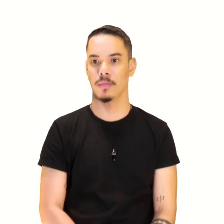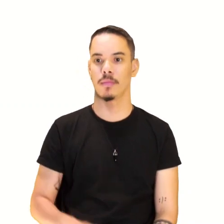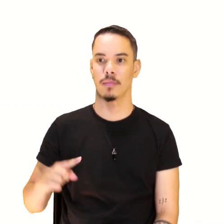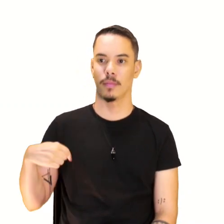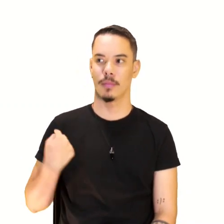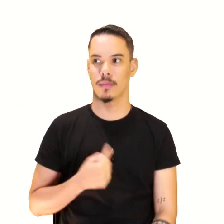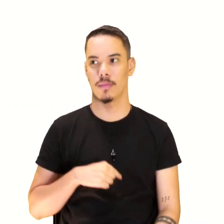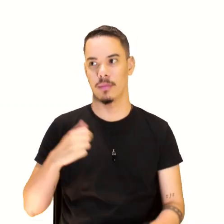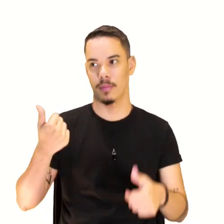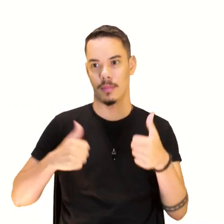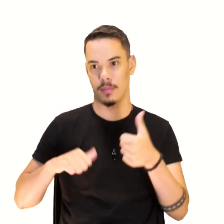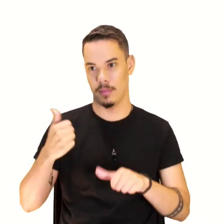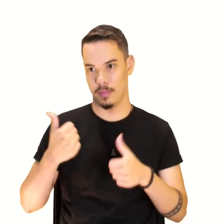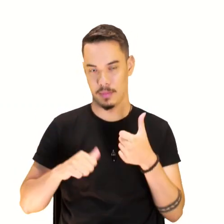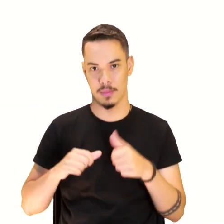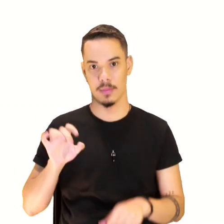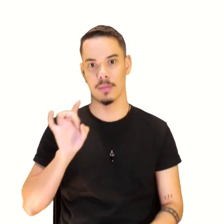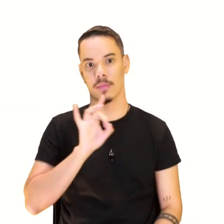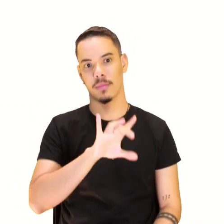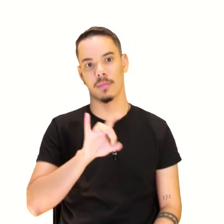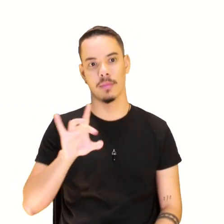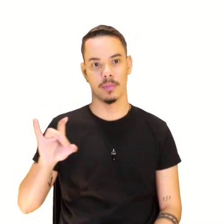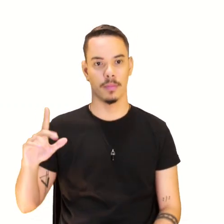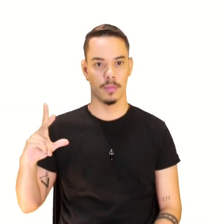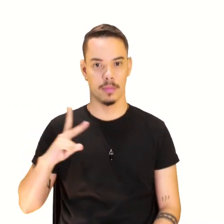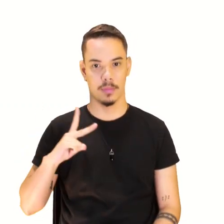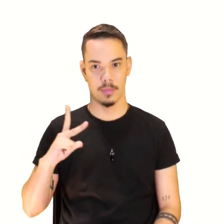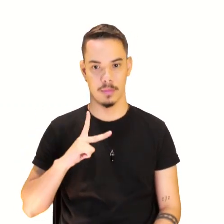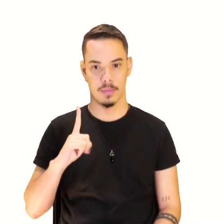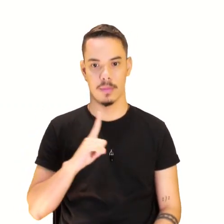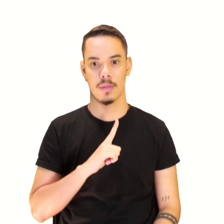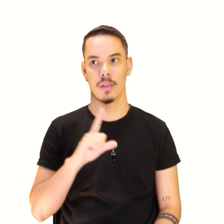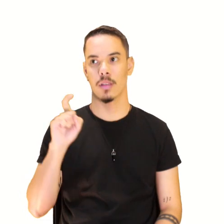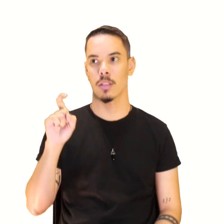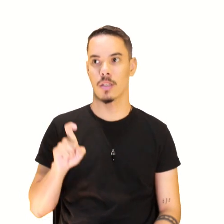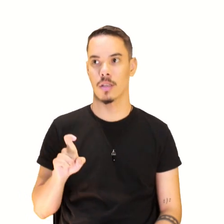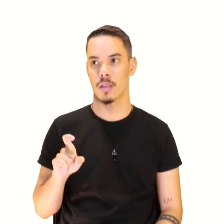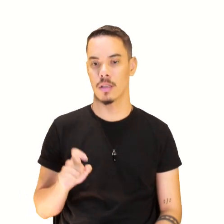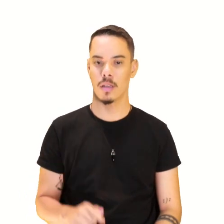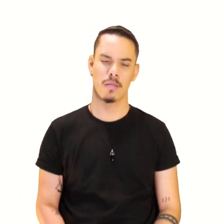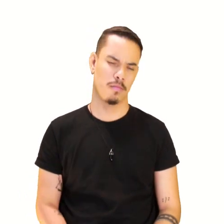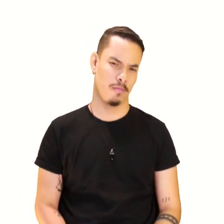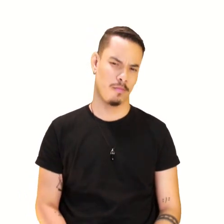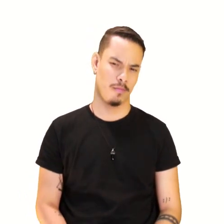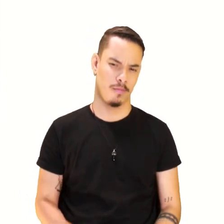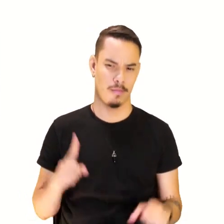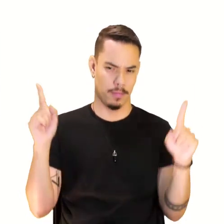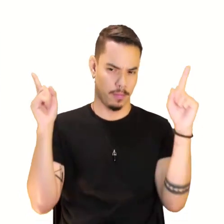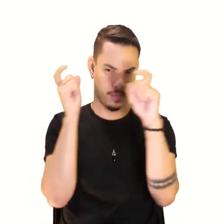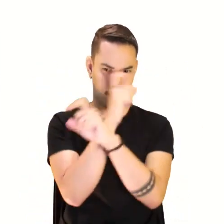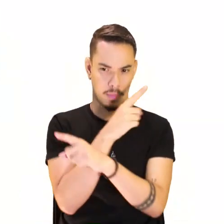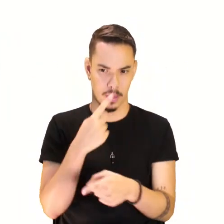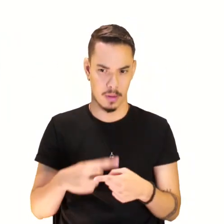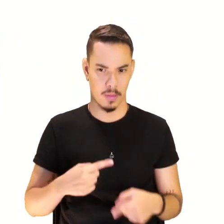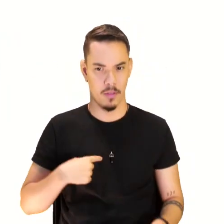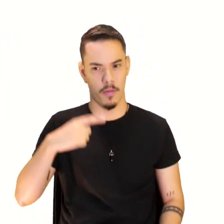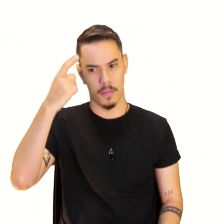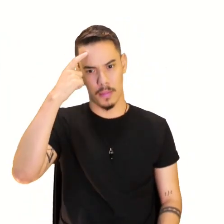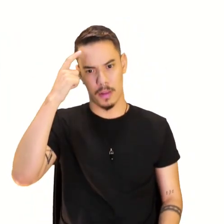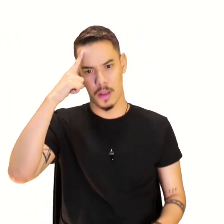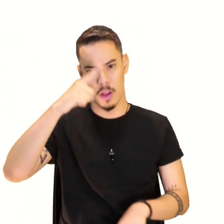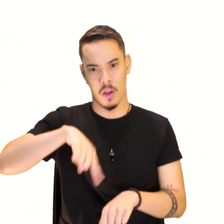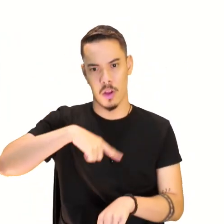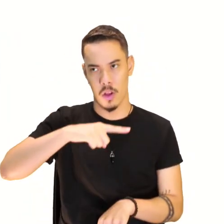cada grandeza de maneira individual com aquela que tem o X é complicado não porque eu vou ficar pensando agora nas horas